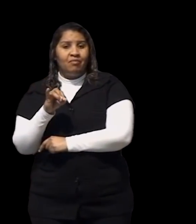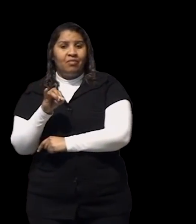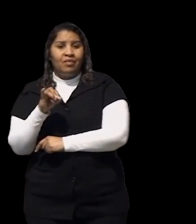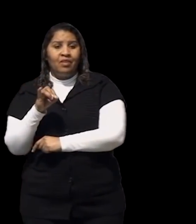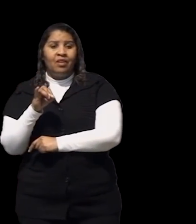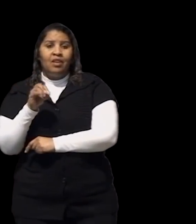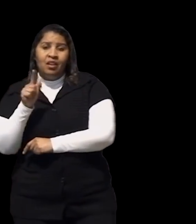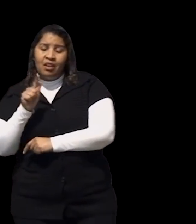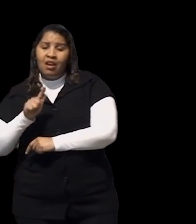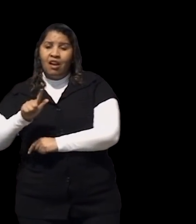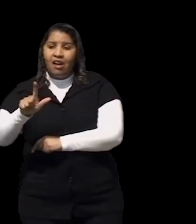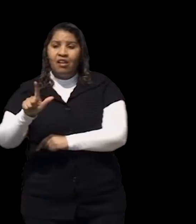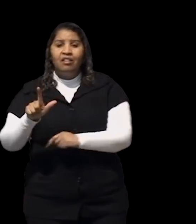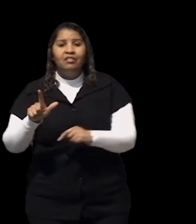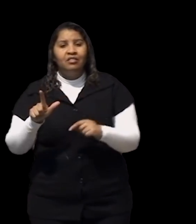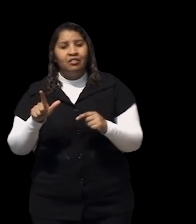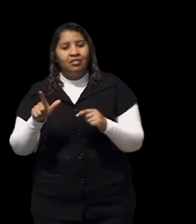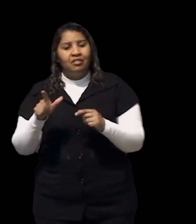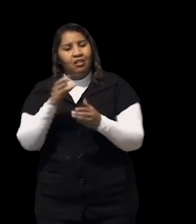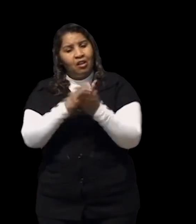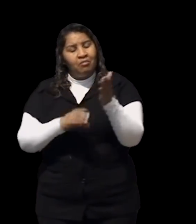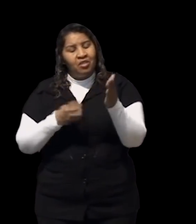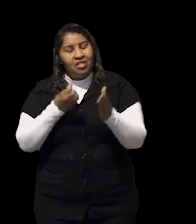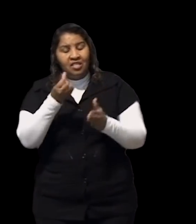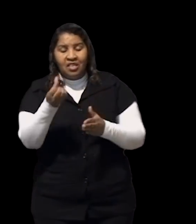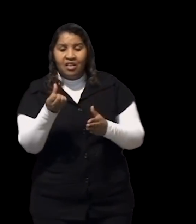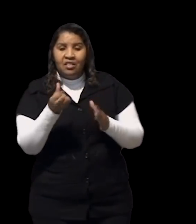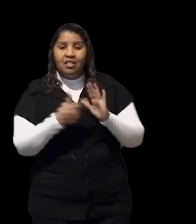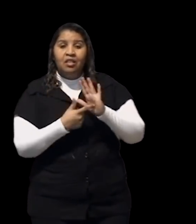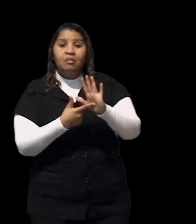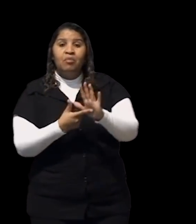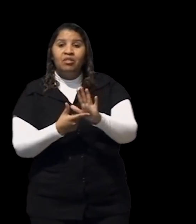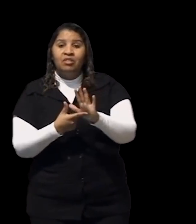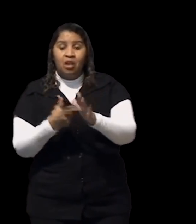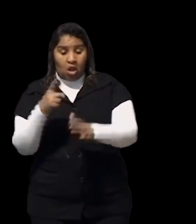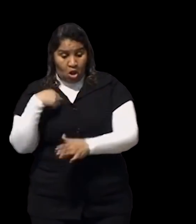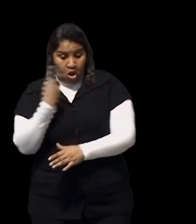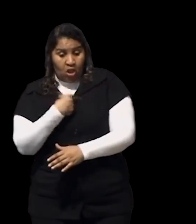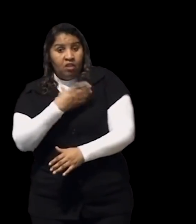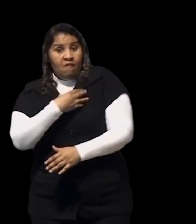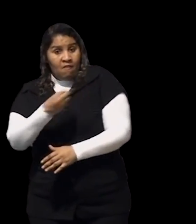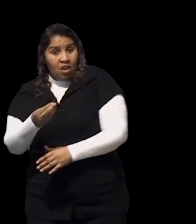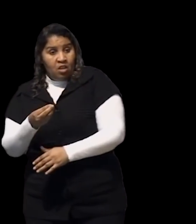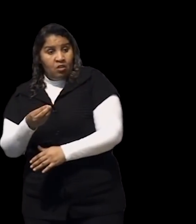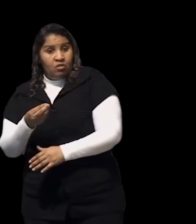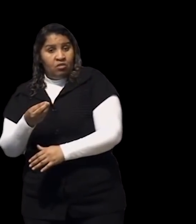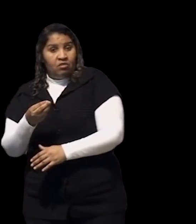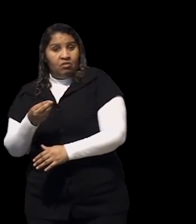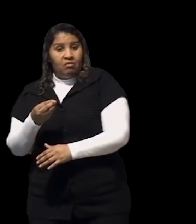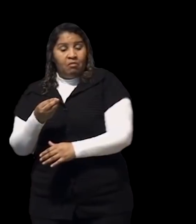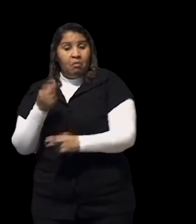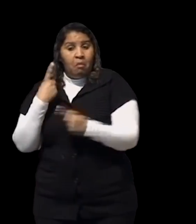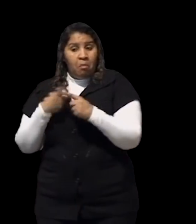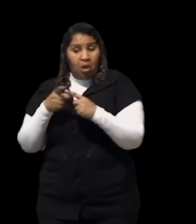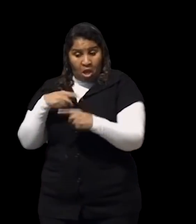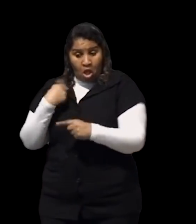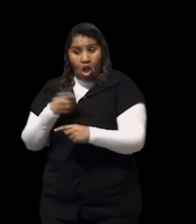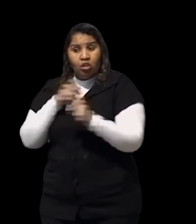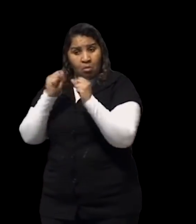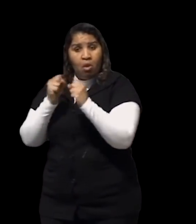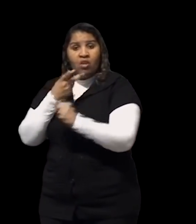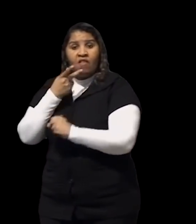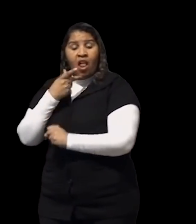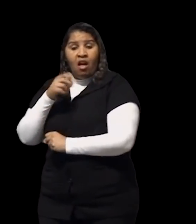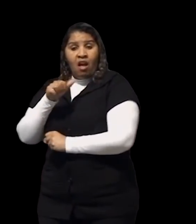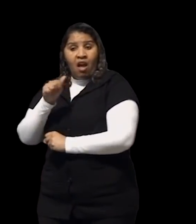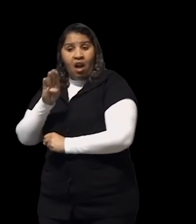diz porque sois filhos Deus enviou o nosso coração espírito do seu filho para que você diga a papai O que Jesus